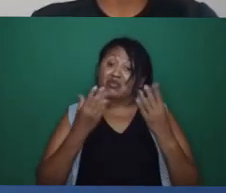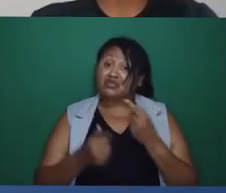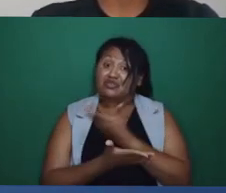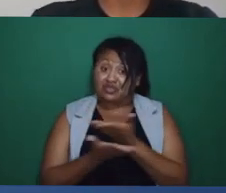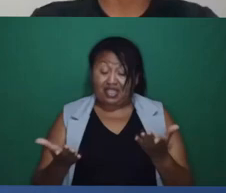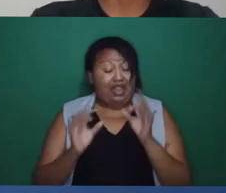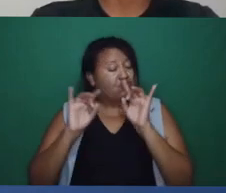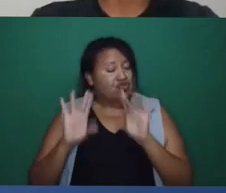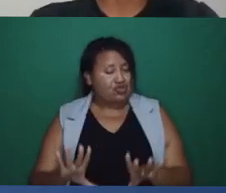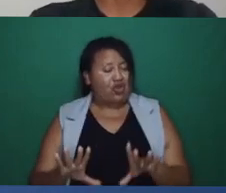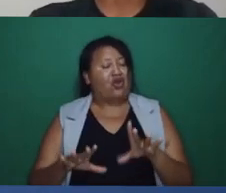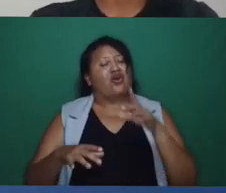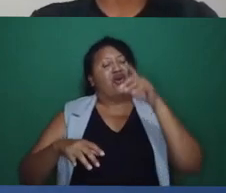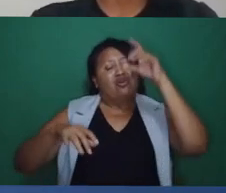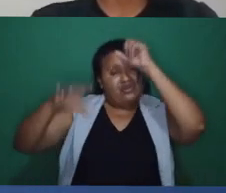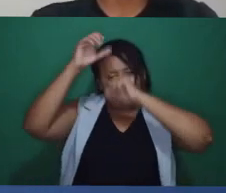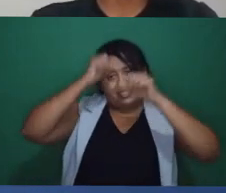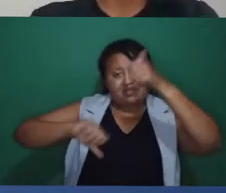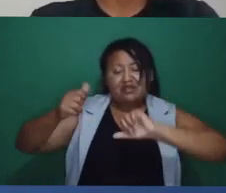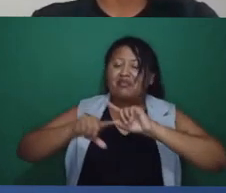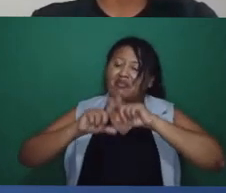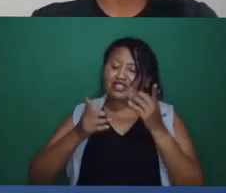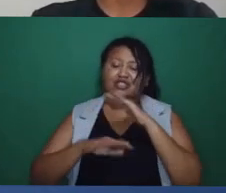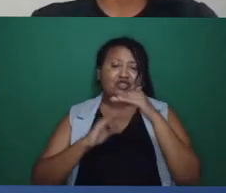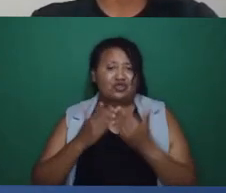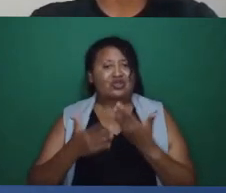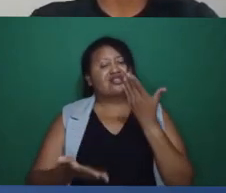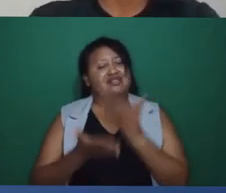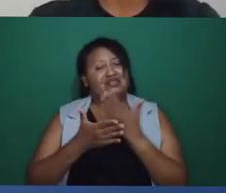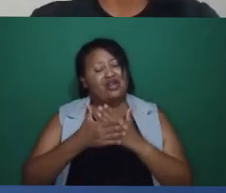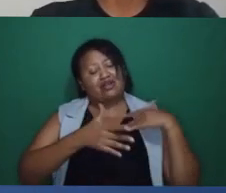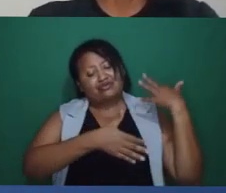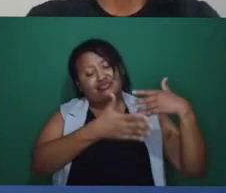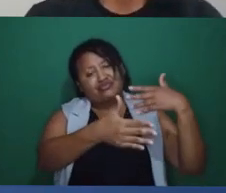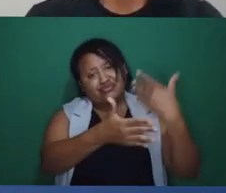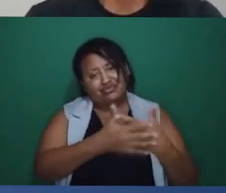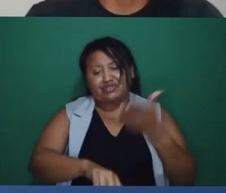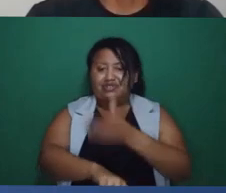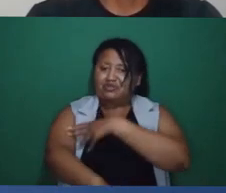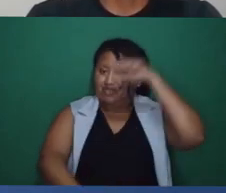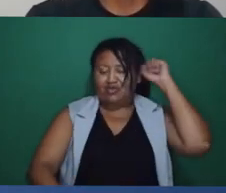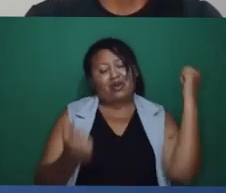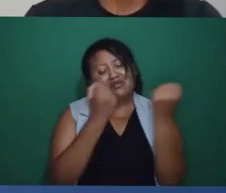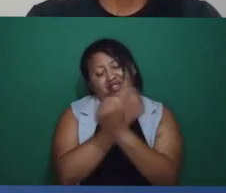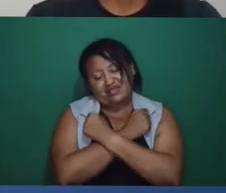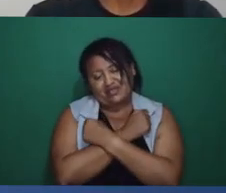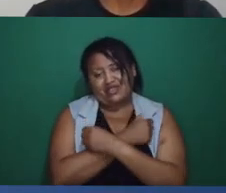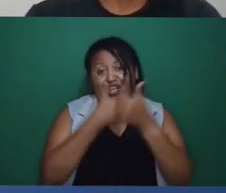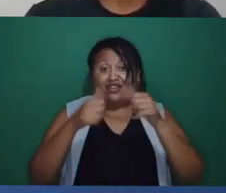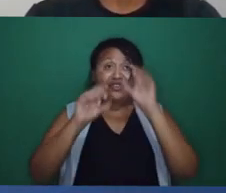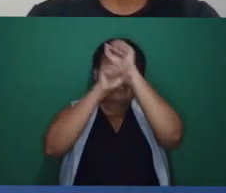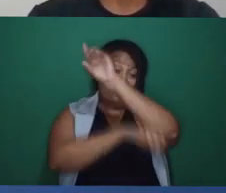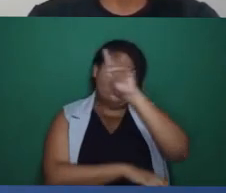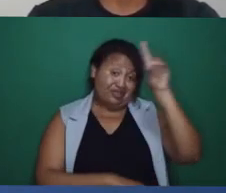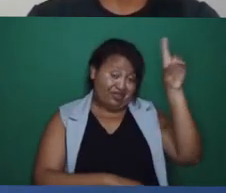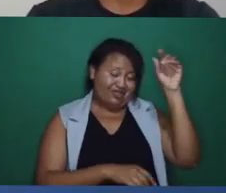só esse simulado né mas como todas as aulas que vocês tiverem ao longo do prevup tá bom um abraço fiquem com Deus